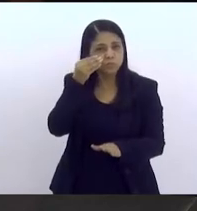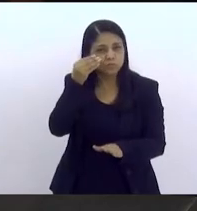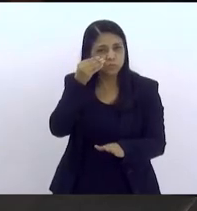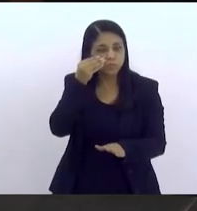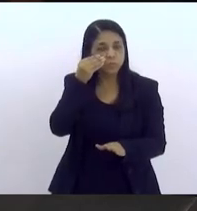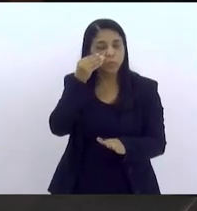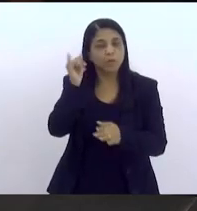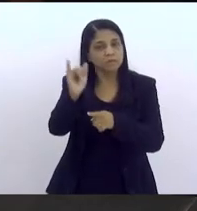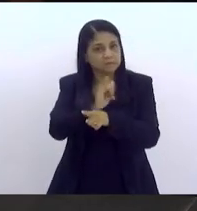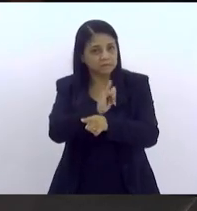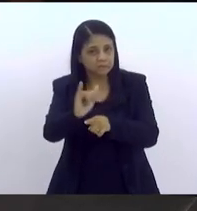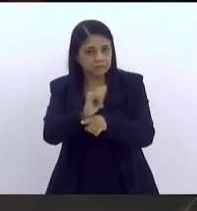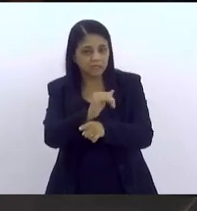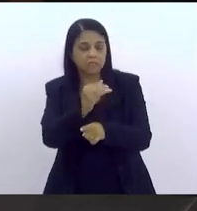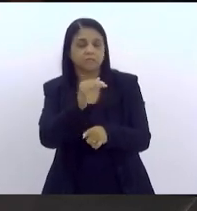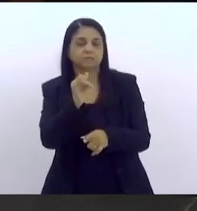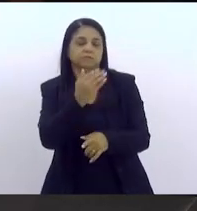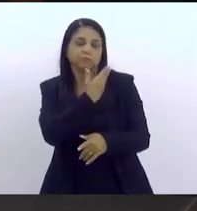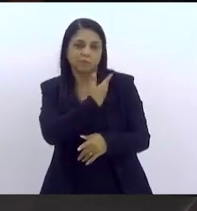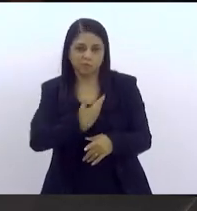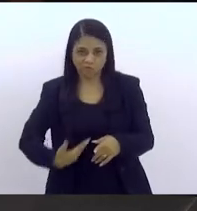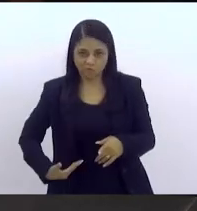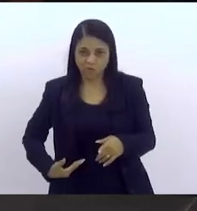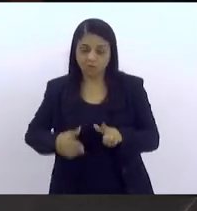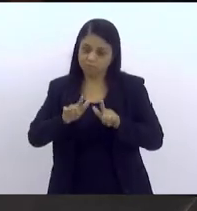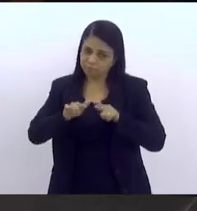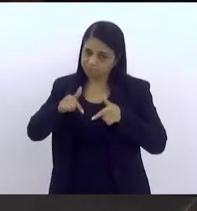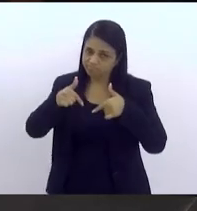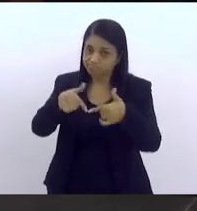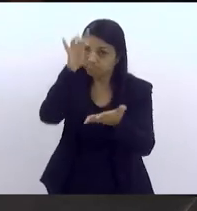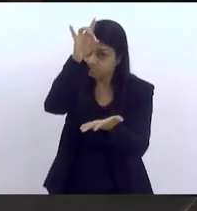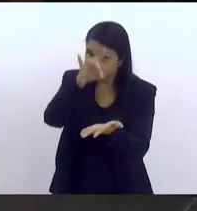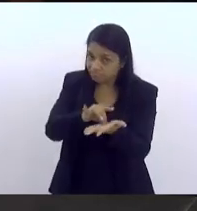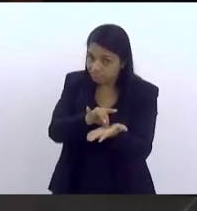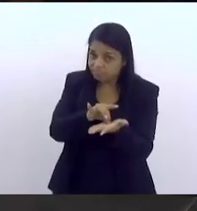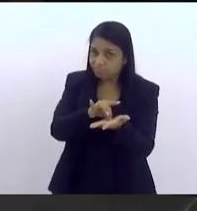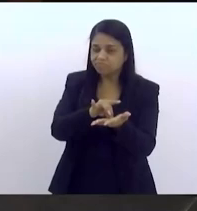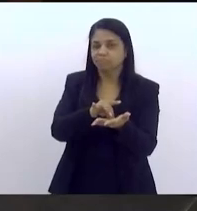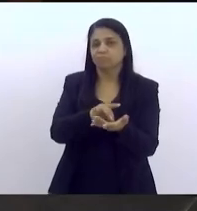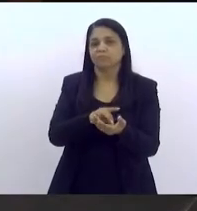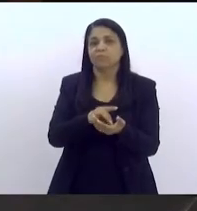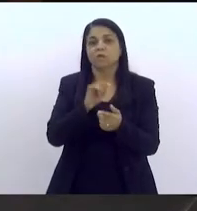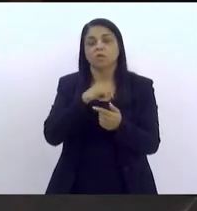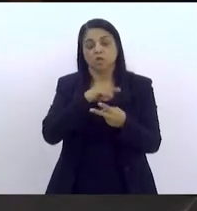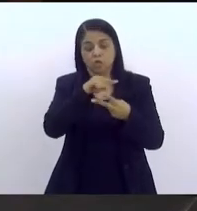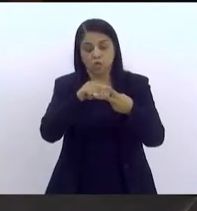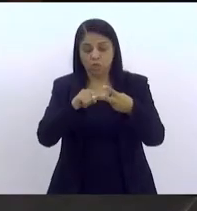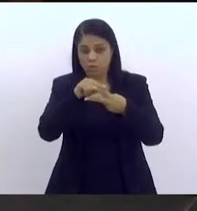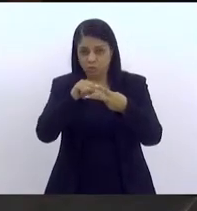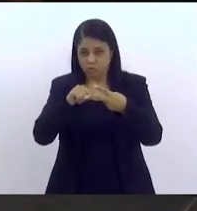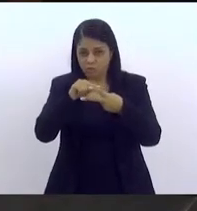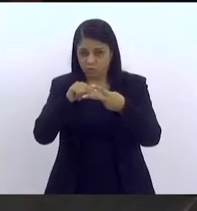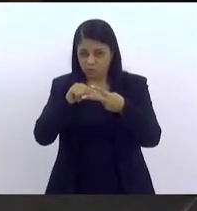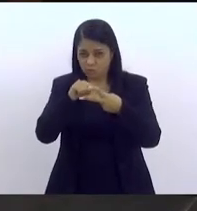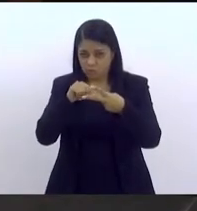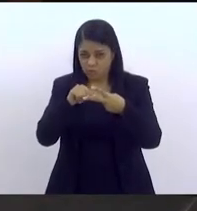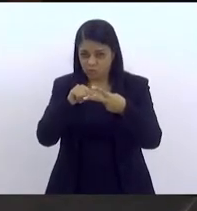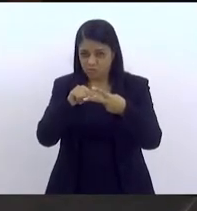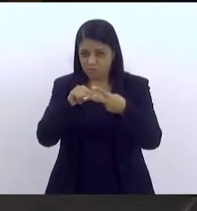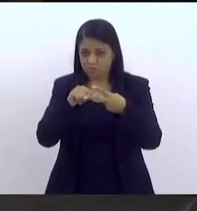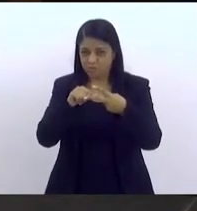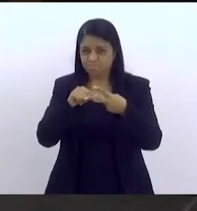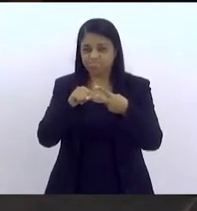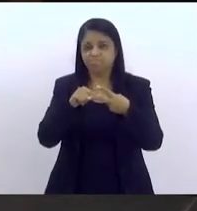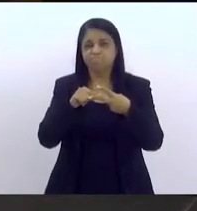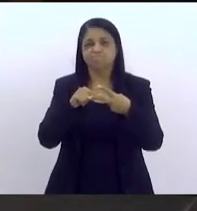governamentais efetivas eu vou colocar aqui em discussão dois pontos desse relatório que eu acho que talvez